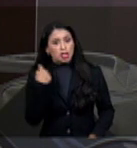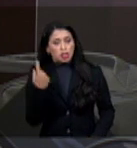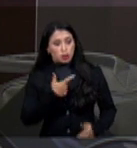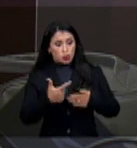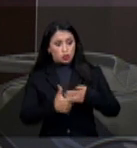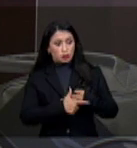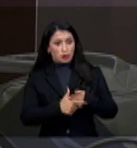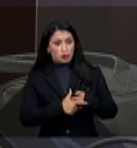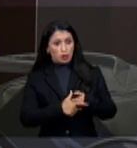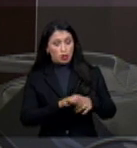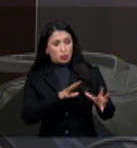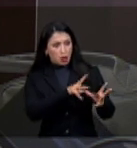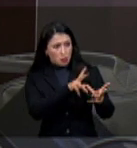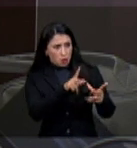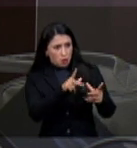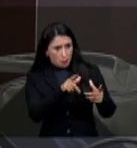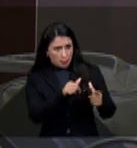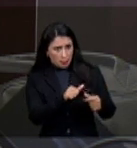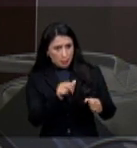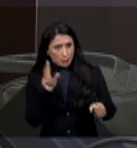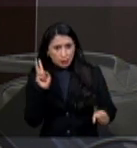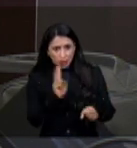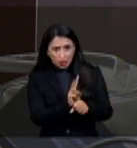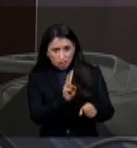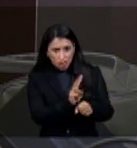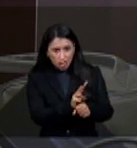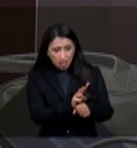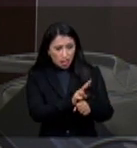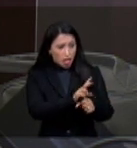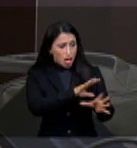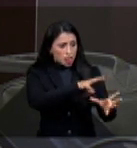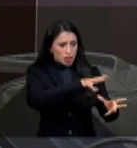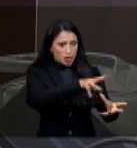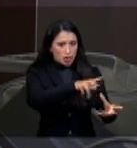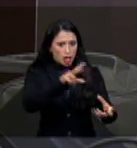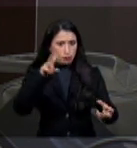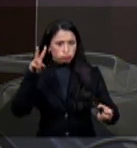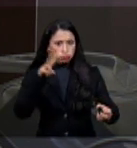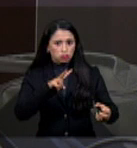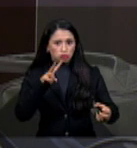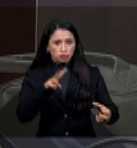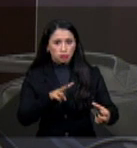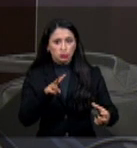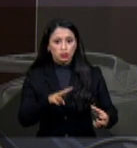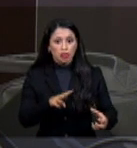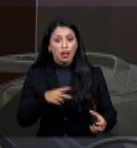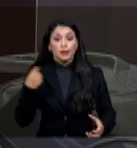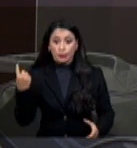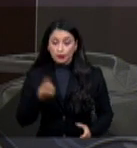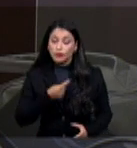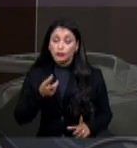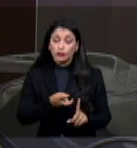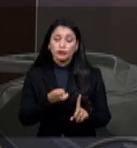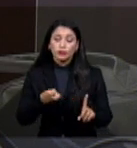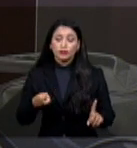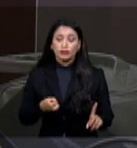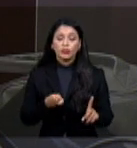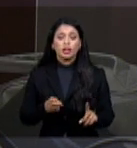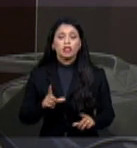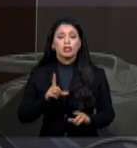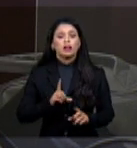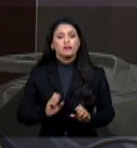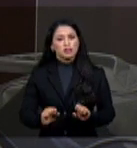uma missão ancestral. E isso nos faz nós, povos indígenas, sermos naturalmente defensores de direitos